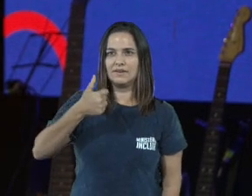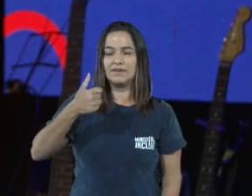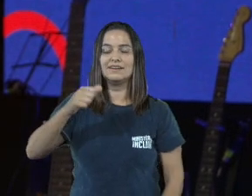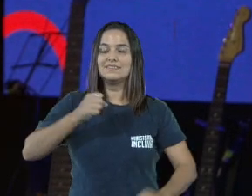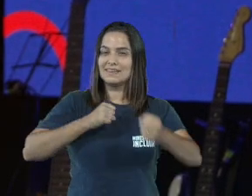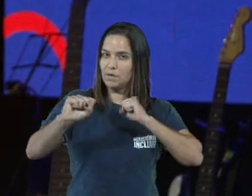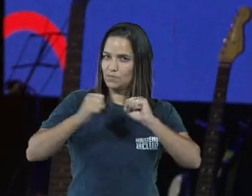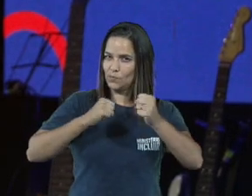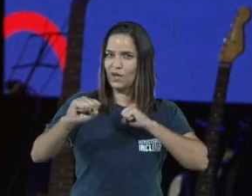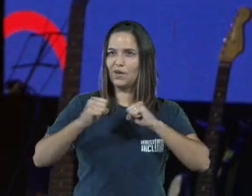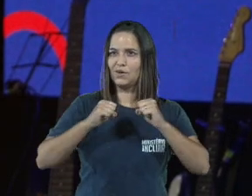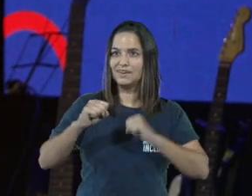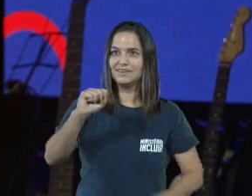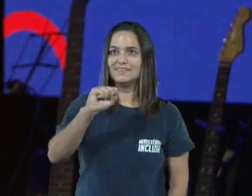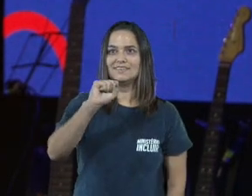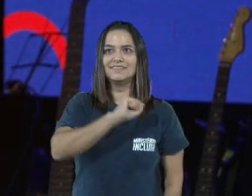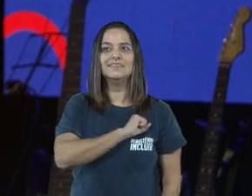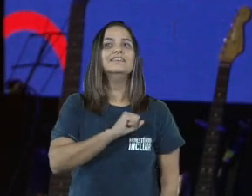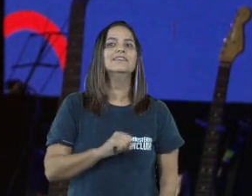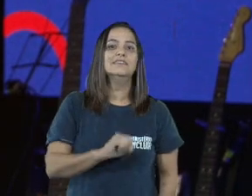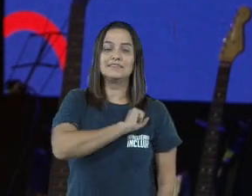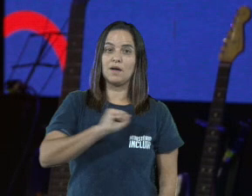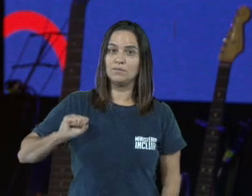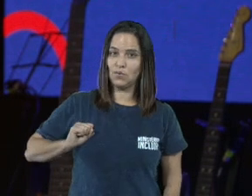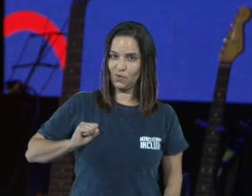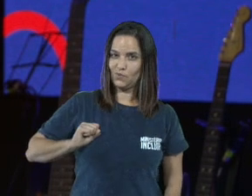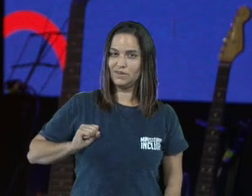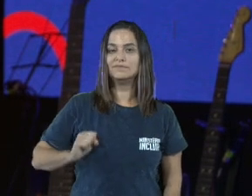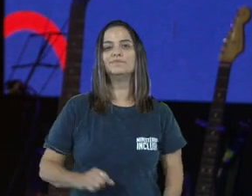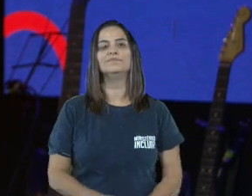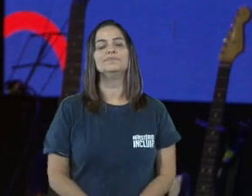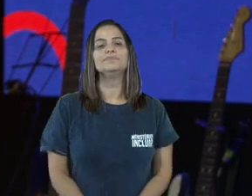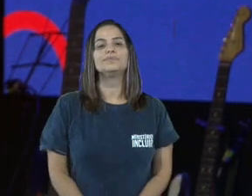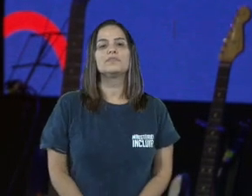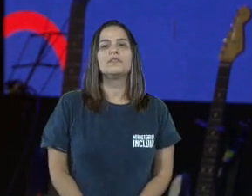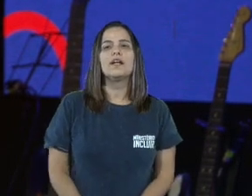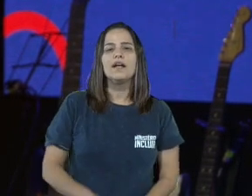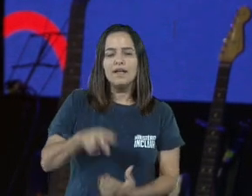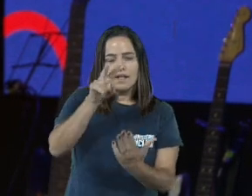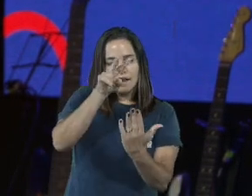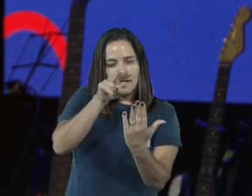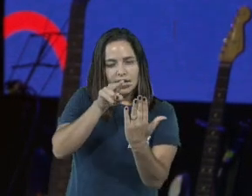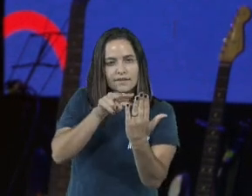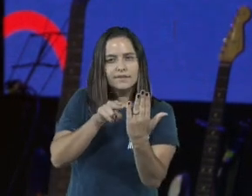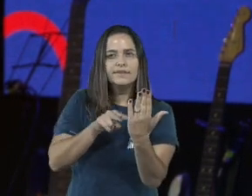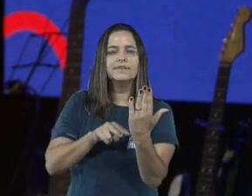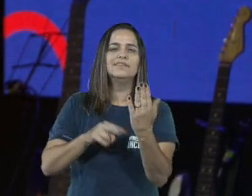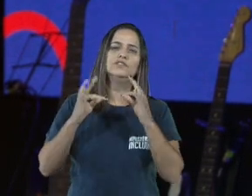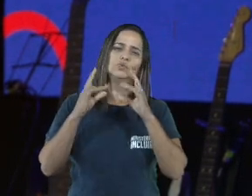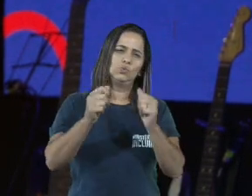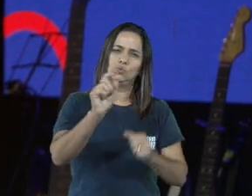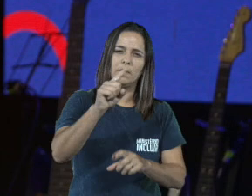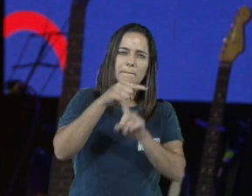você conhece a história do Gigante Golias e Davi para gente ganhar um tempo aqui eu não vou ler o texto Mas eu queria te